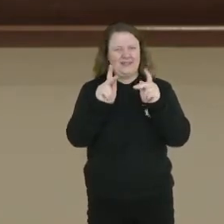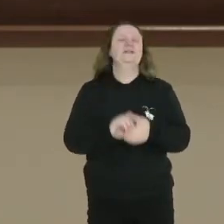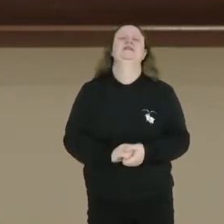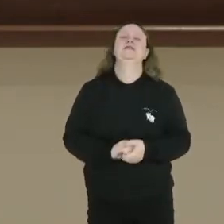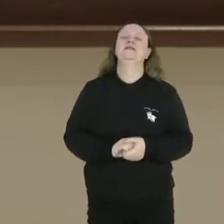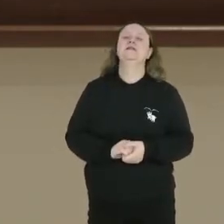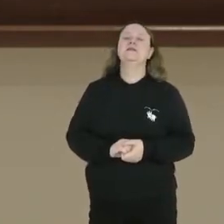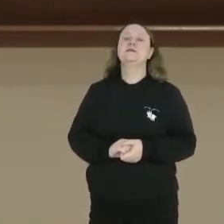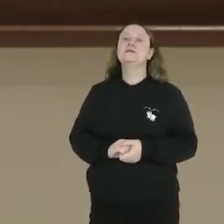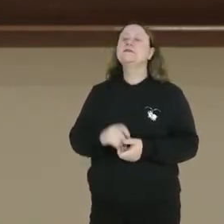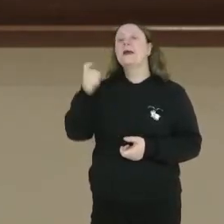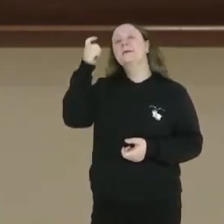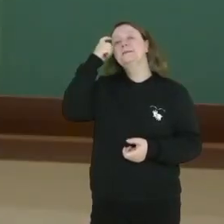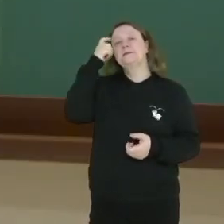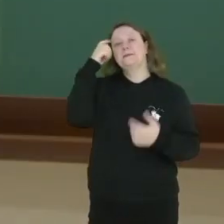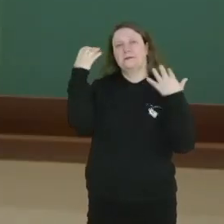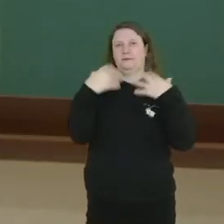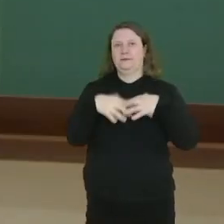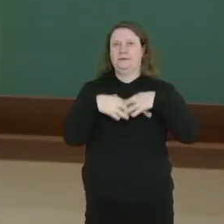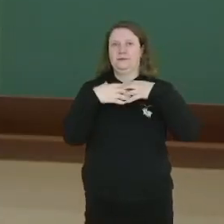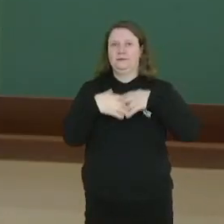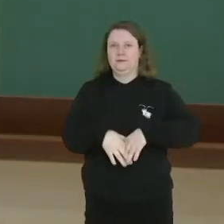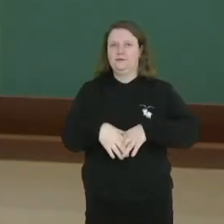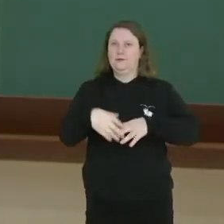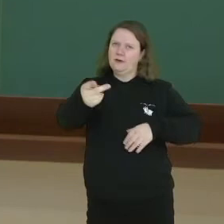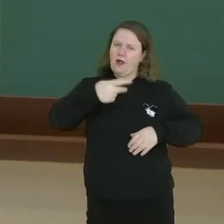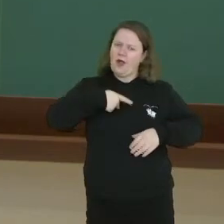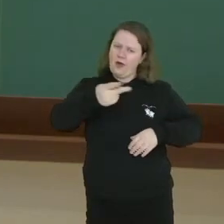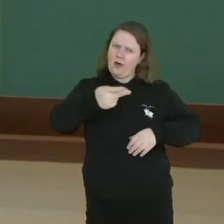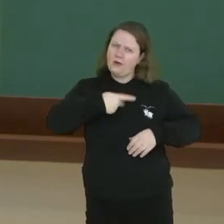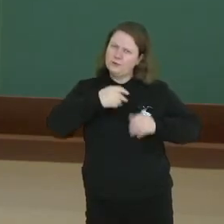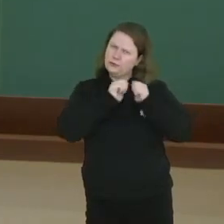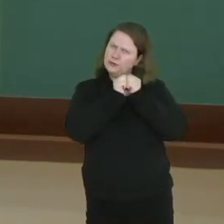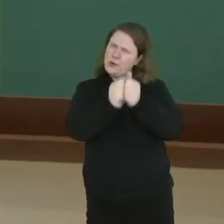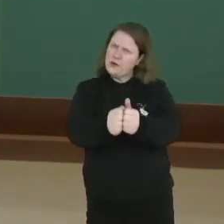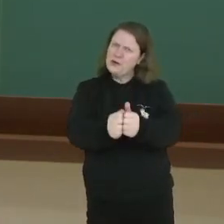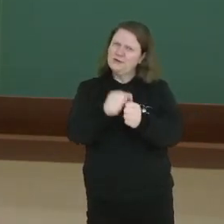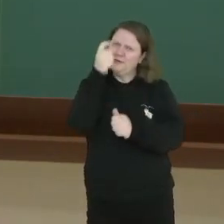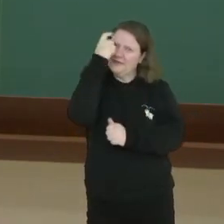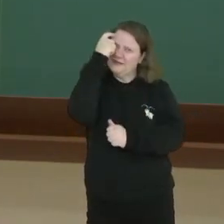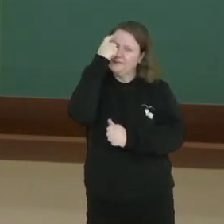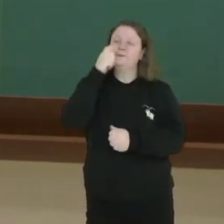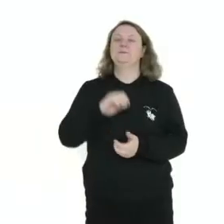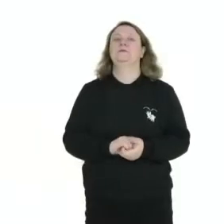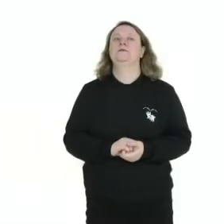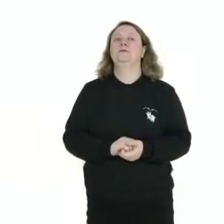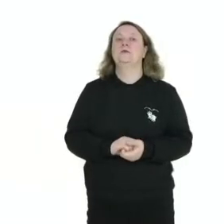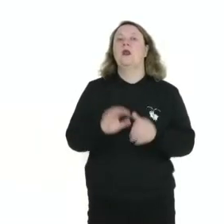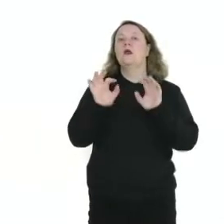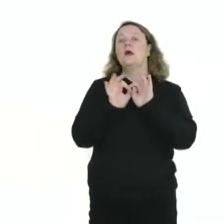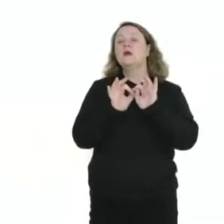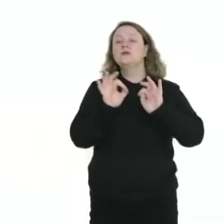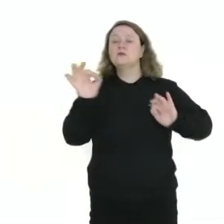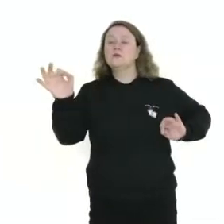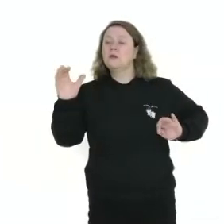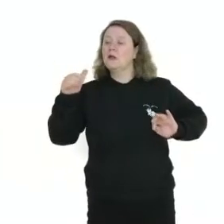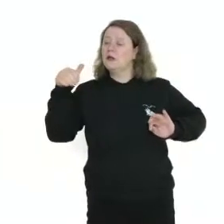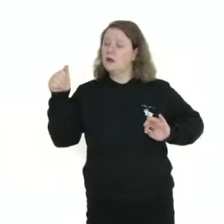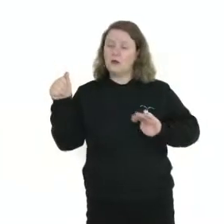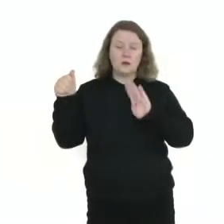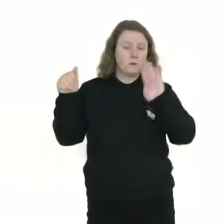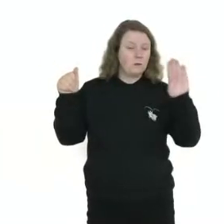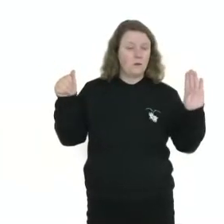pensar juntos agora. Porque pensar junto é bem legal, né? Melhor do que pensar sozinho. Então ele quer saber a distância da cidade A para a cidade